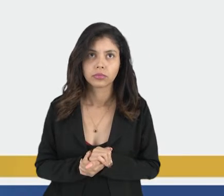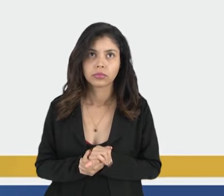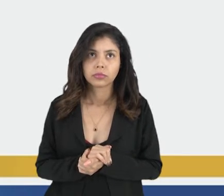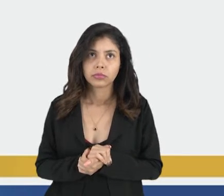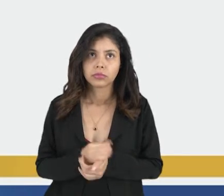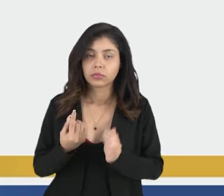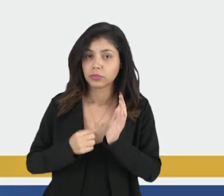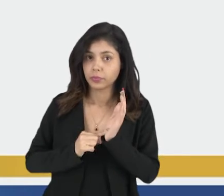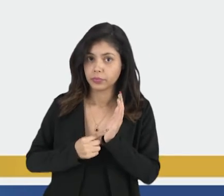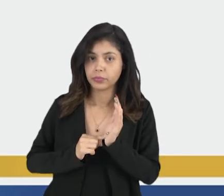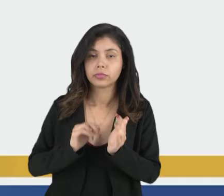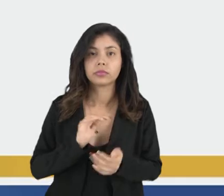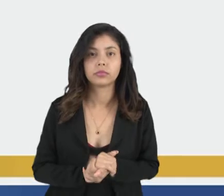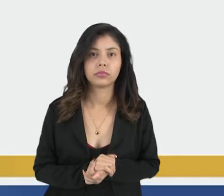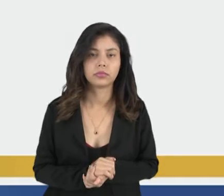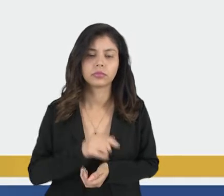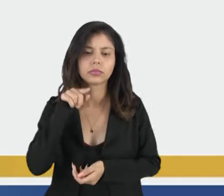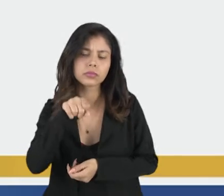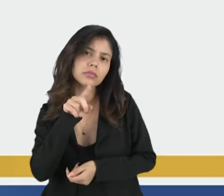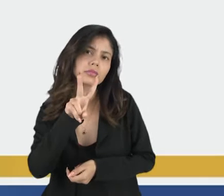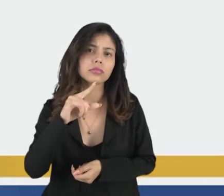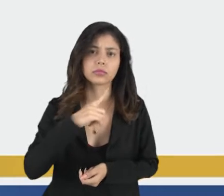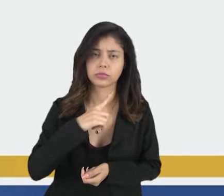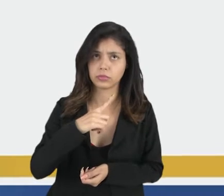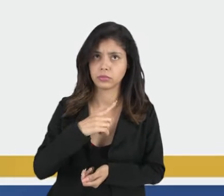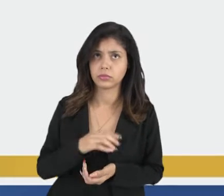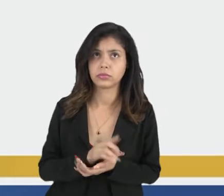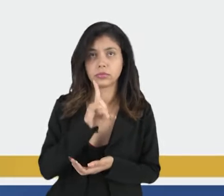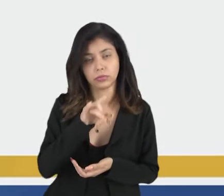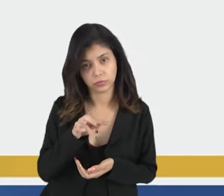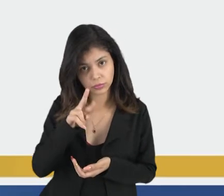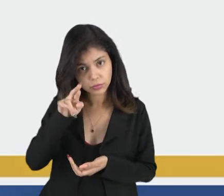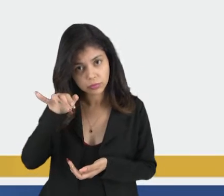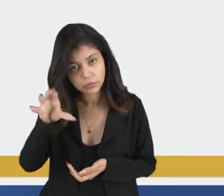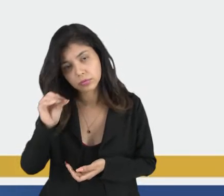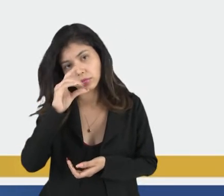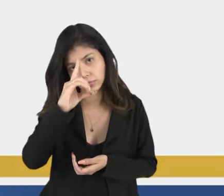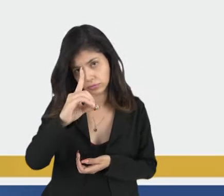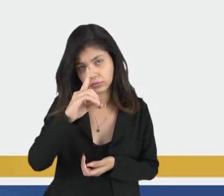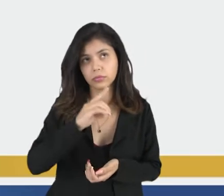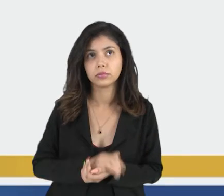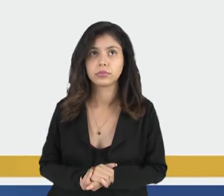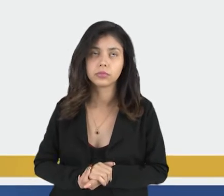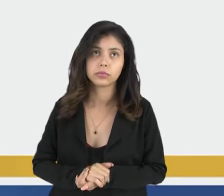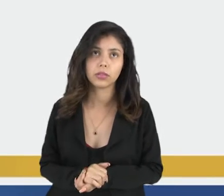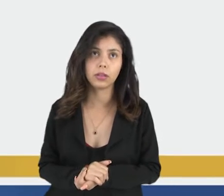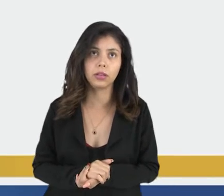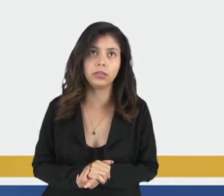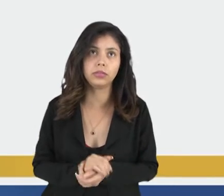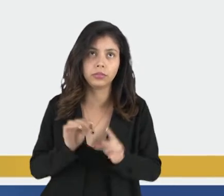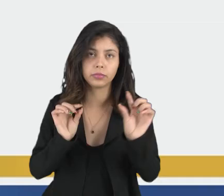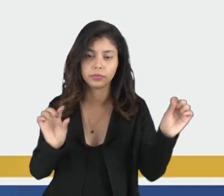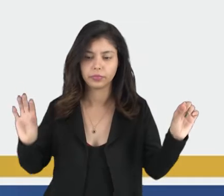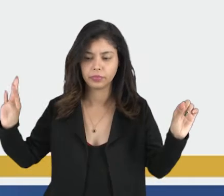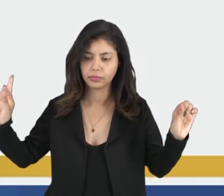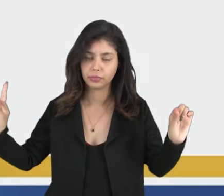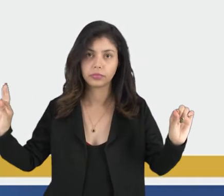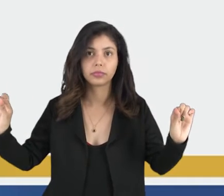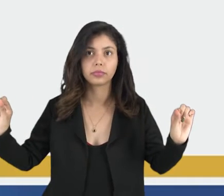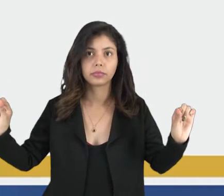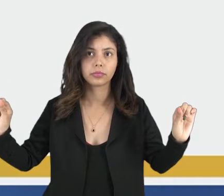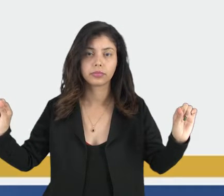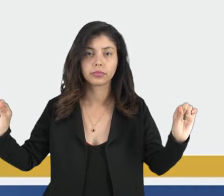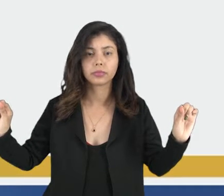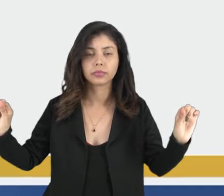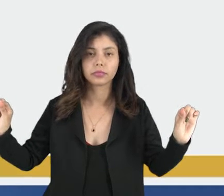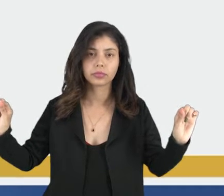o centro. E aí você tem o diâmetro, essa reta cheia. Quer dizer, de um lado um